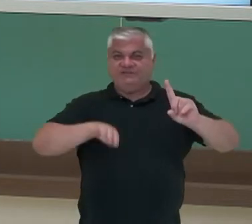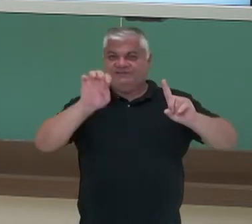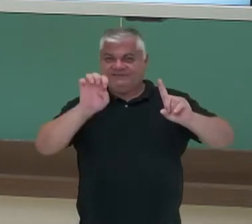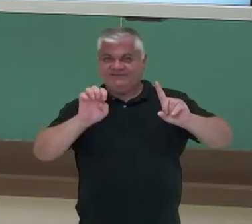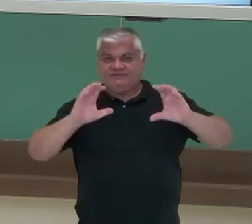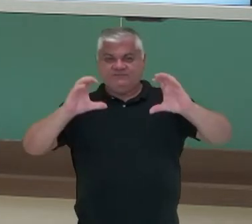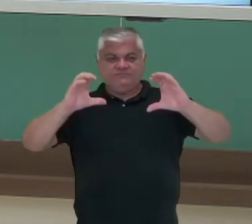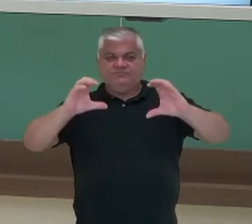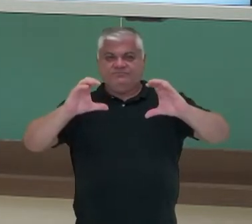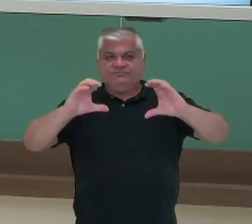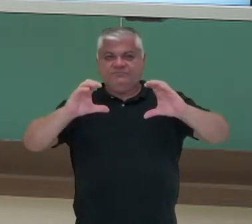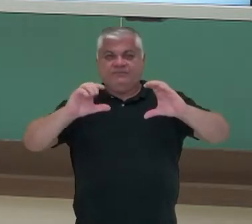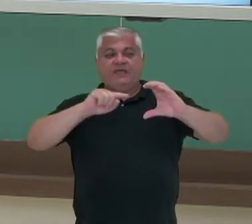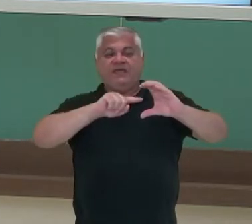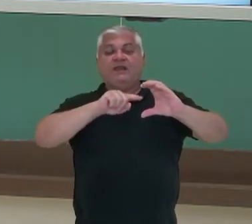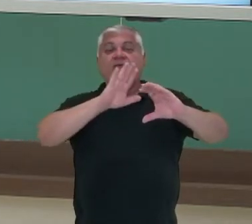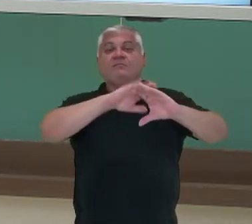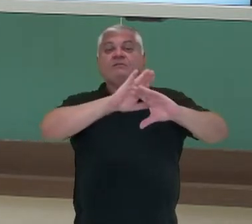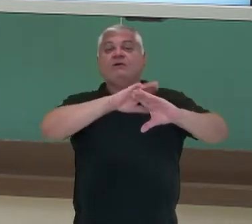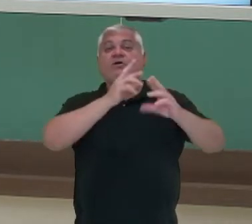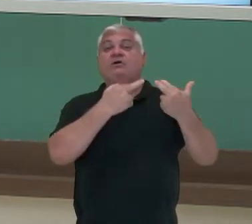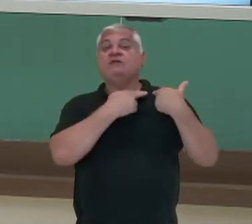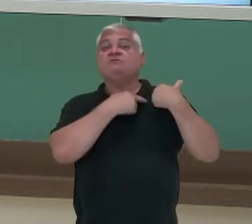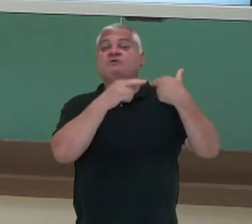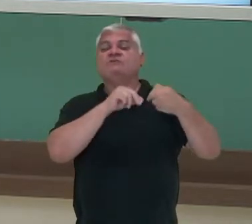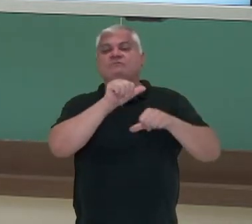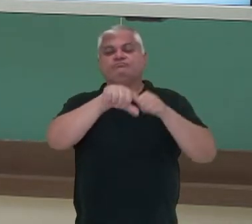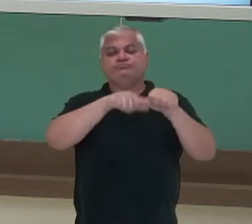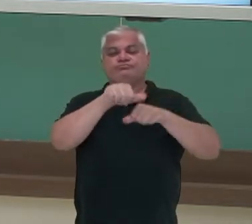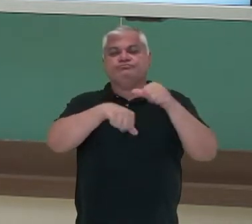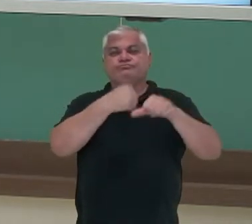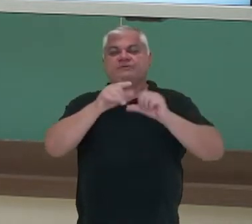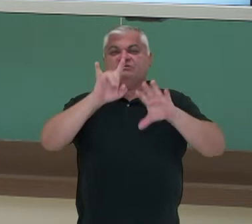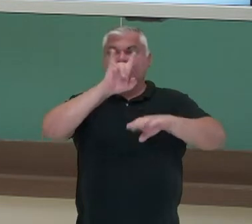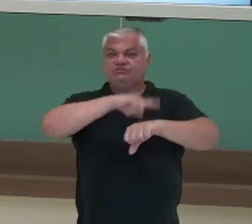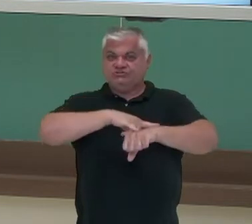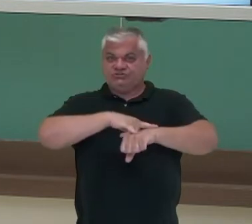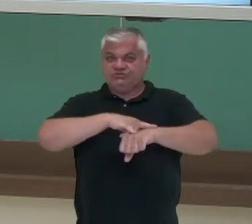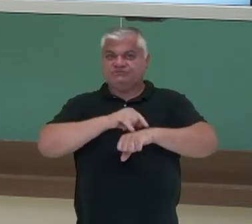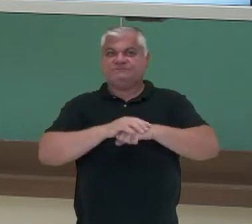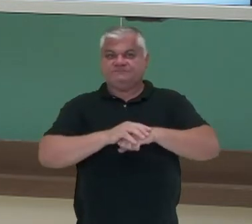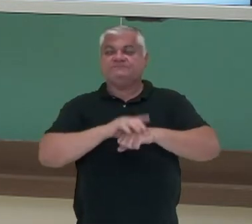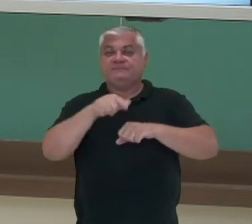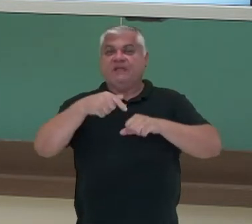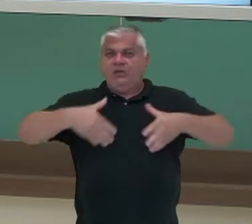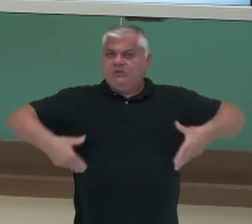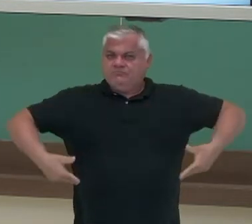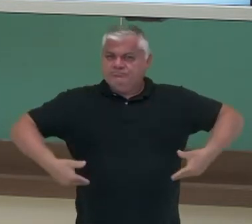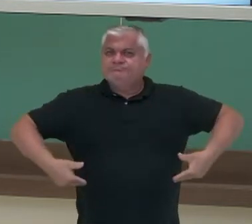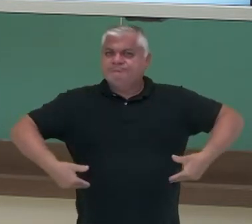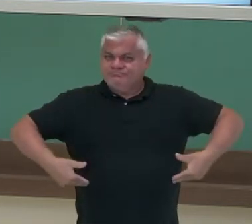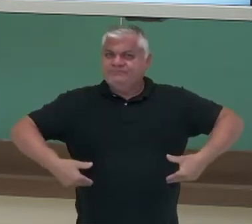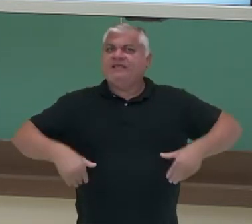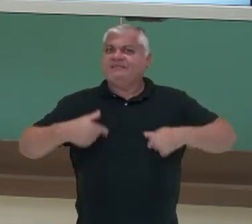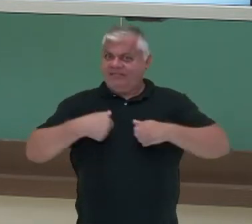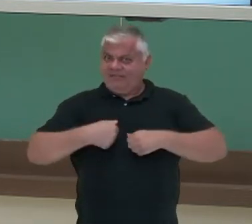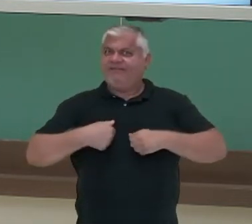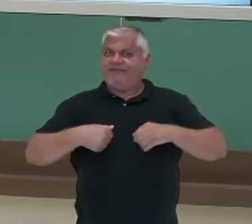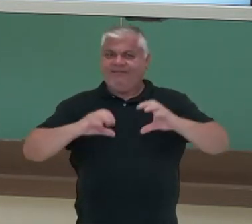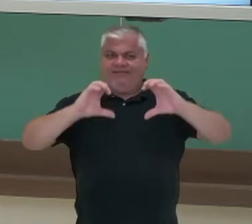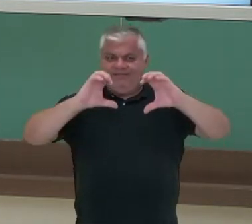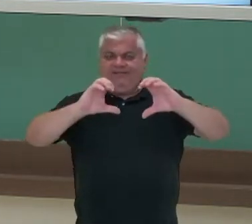responsáveis pela produção, então, da urina. Eles estão localizados aqui, ó, na